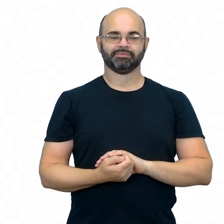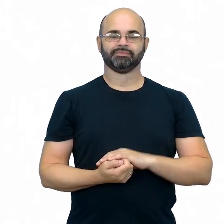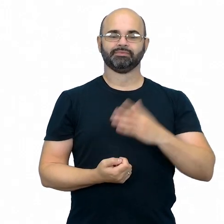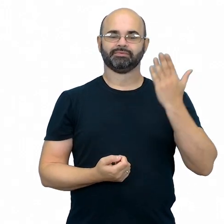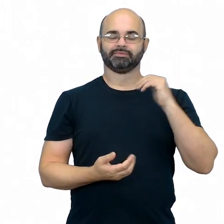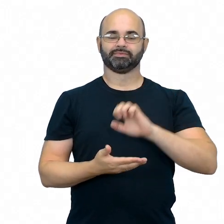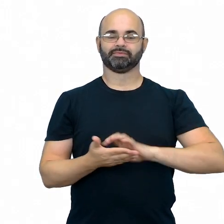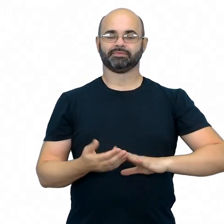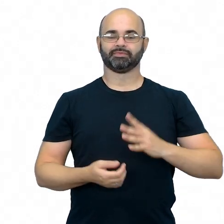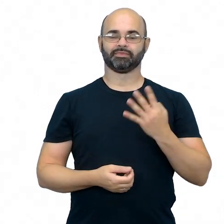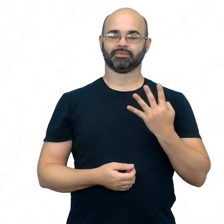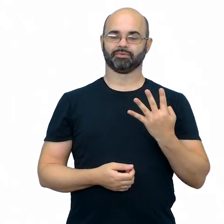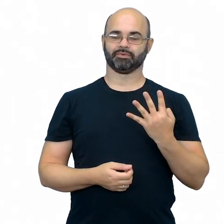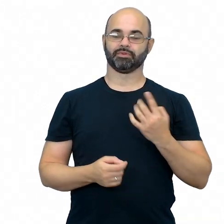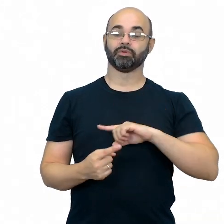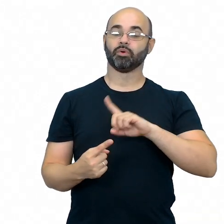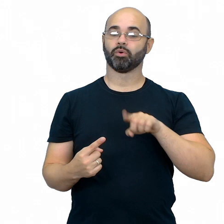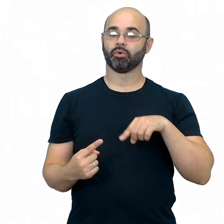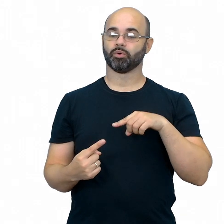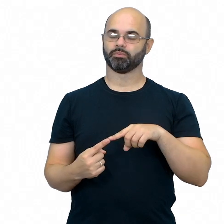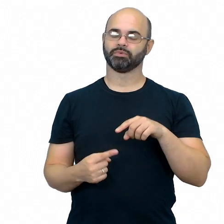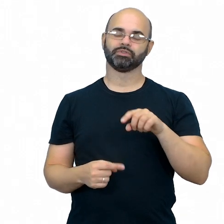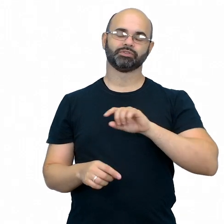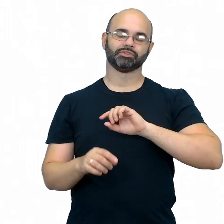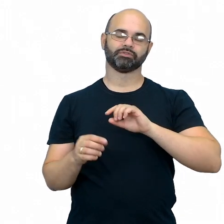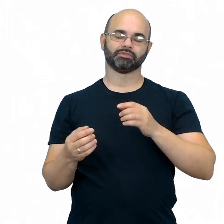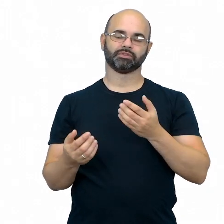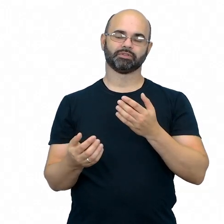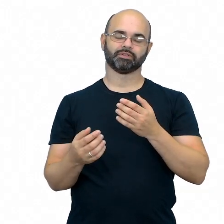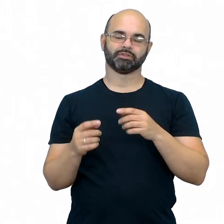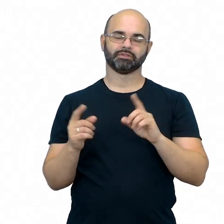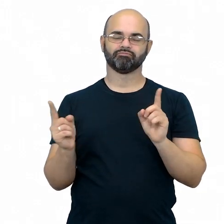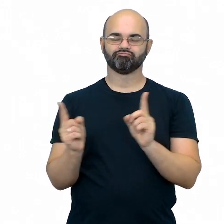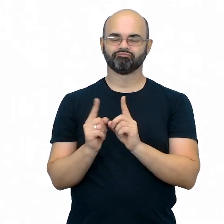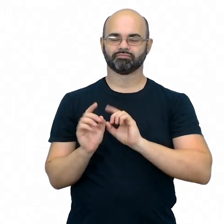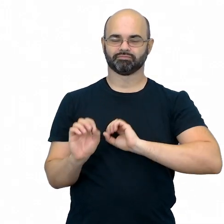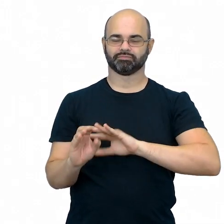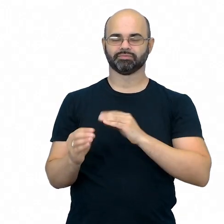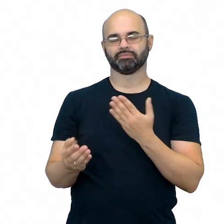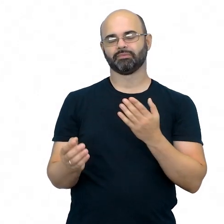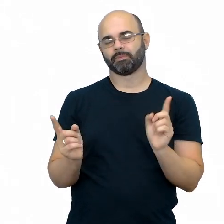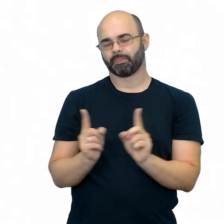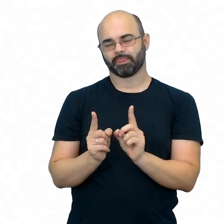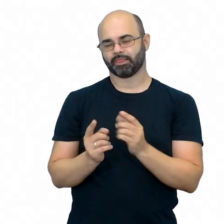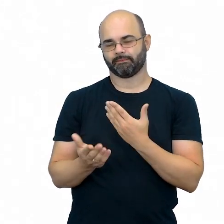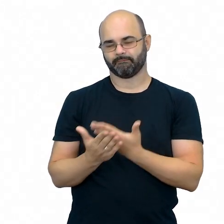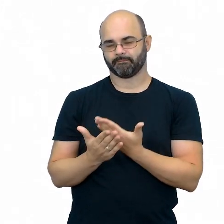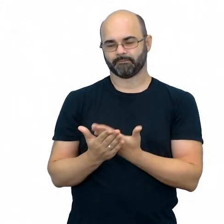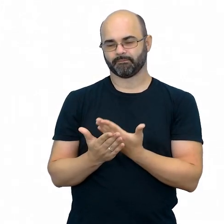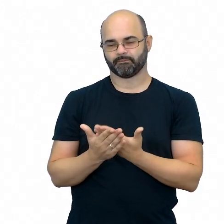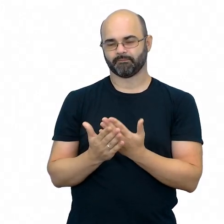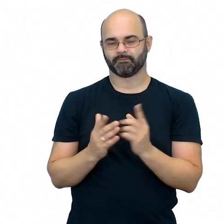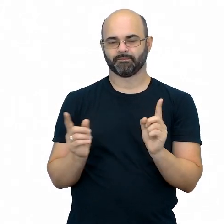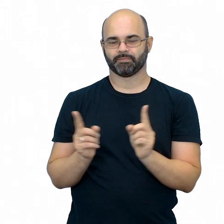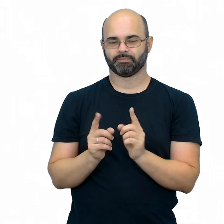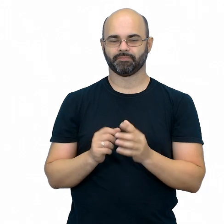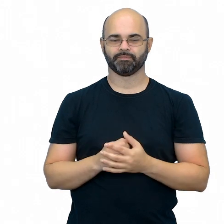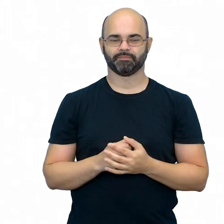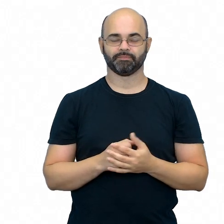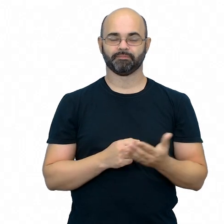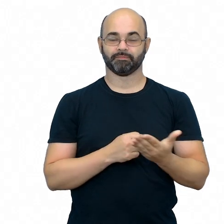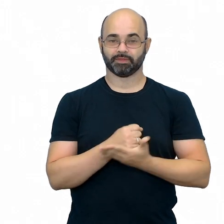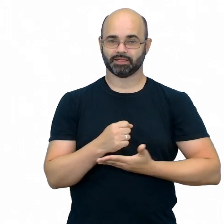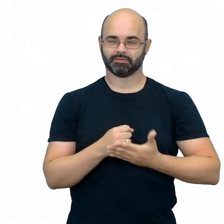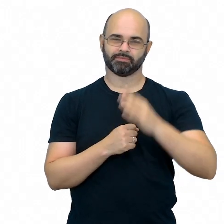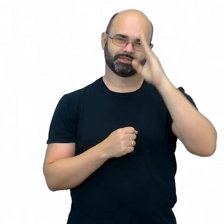com o intuito de executar essas mini lições que estão contidas dentro dessa experiência da aprendizagem baseada em projetos.